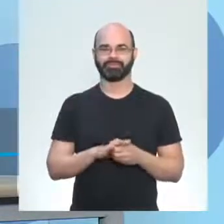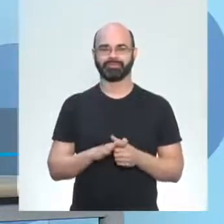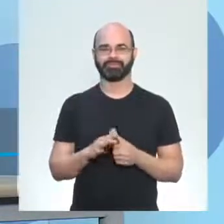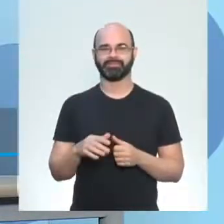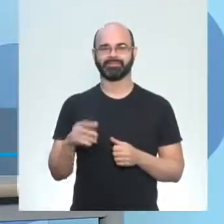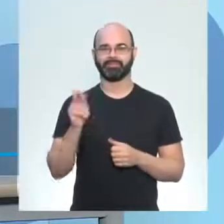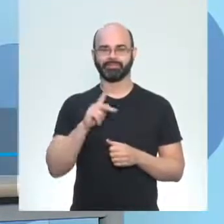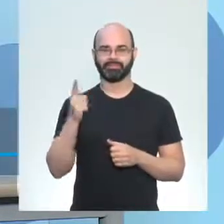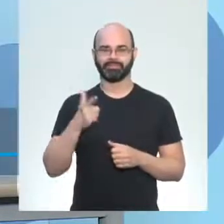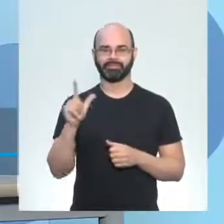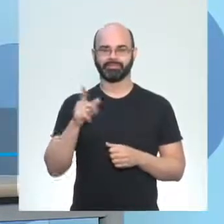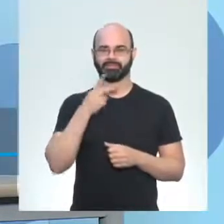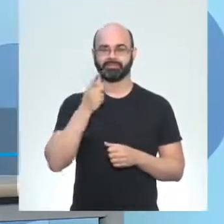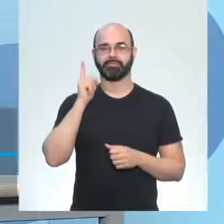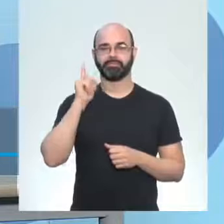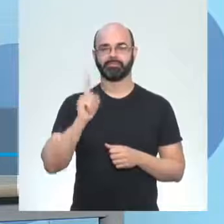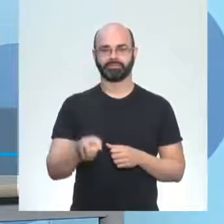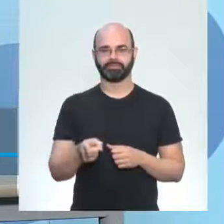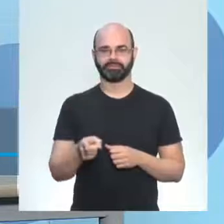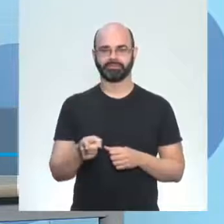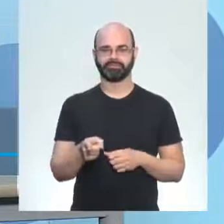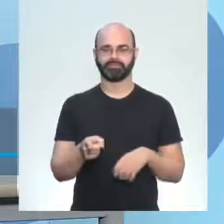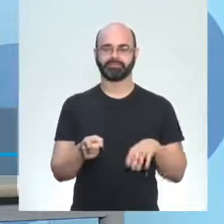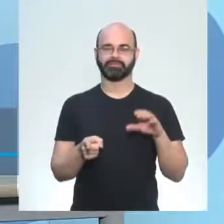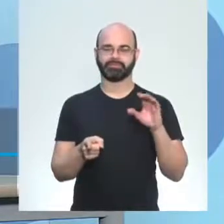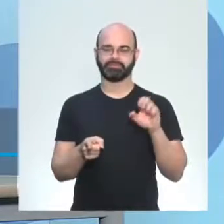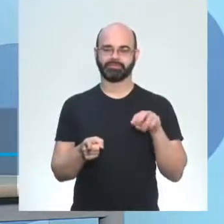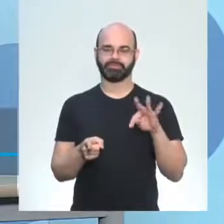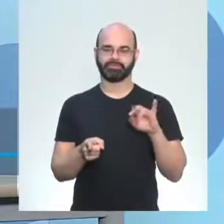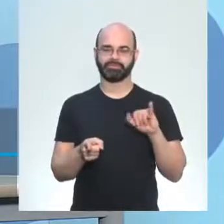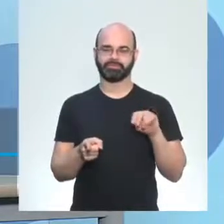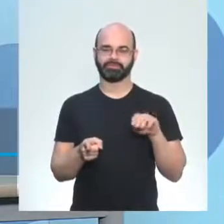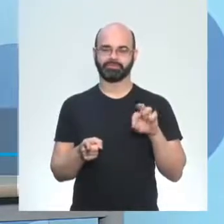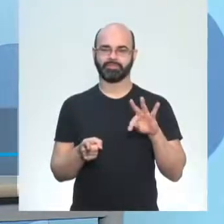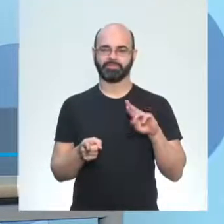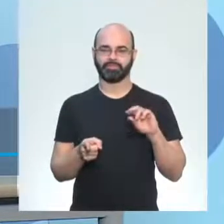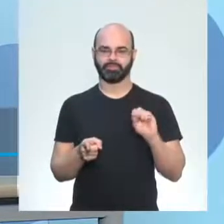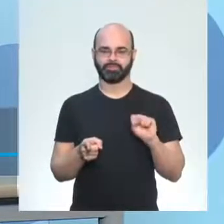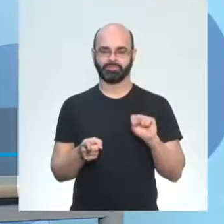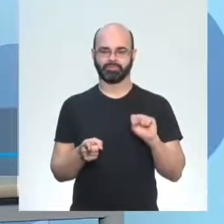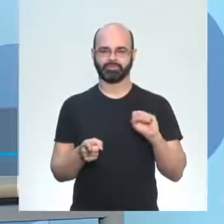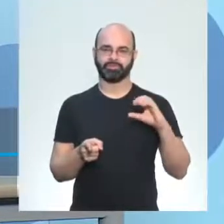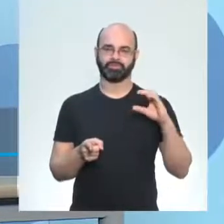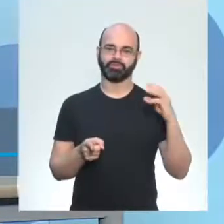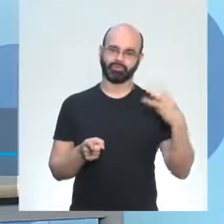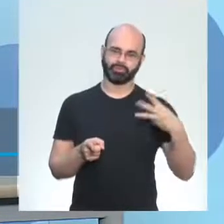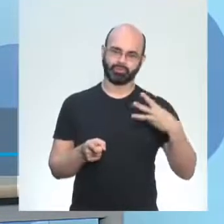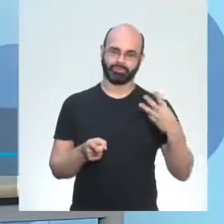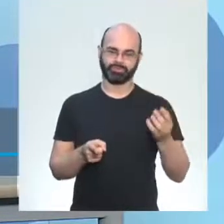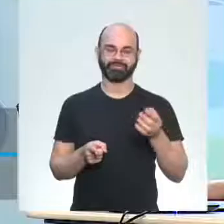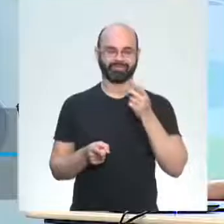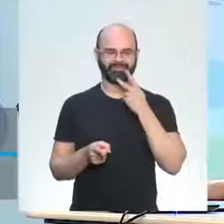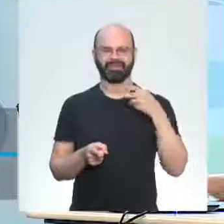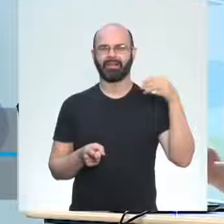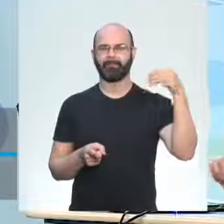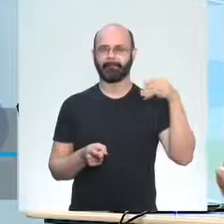colocou 1000, né, no caso. Aí seria os centímetros cúbicos, mas ela colocou metros cúbicos, tá? É, centímetro cúbico, né? Por